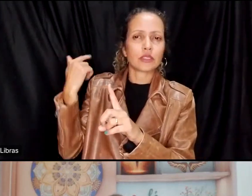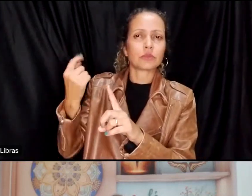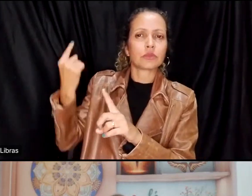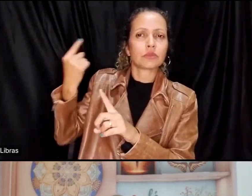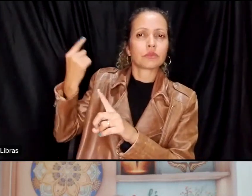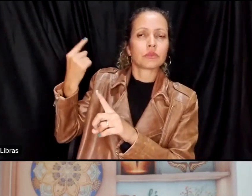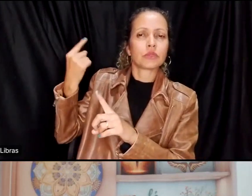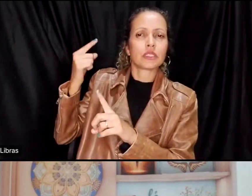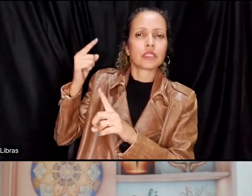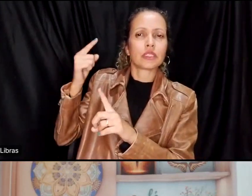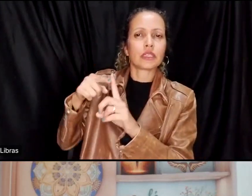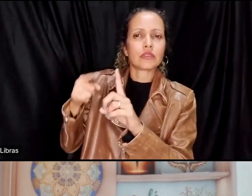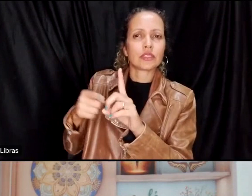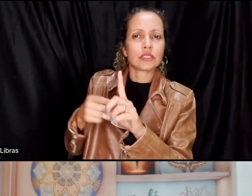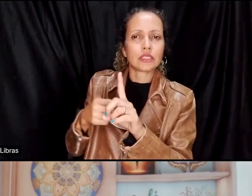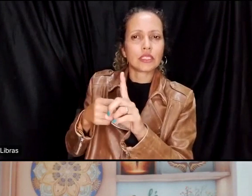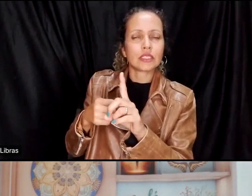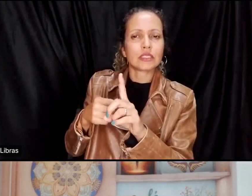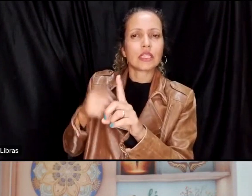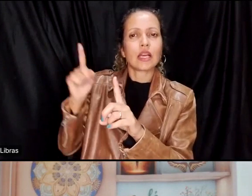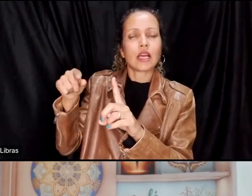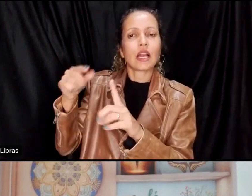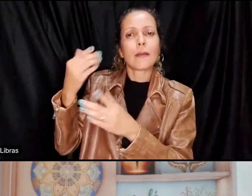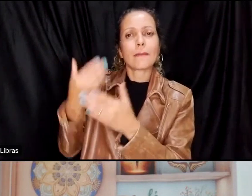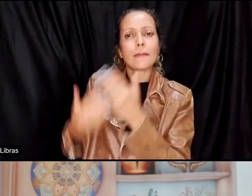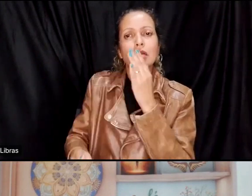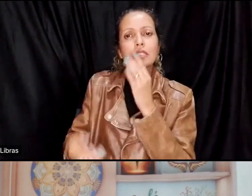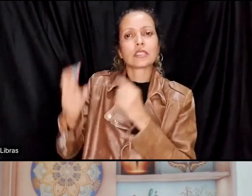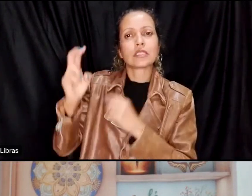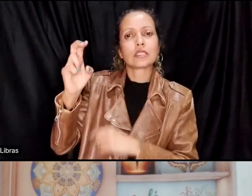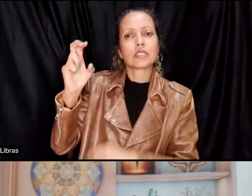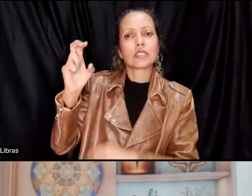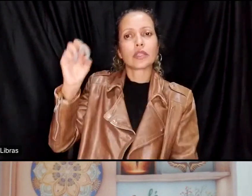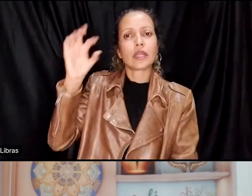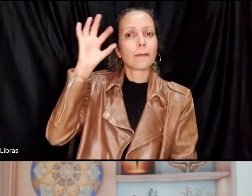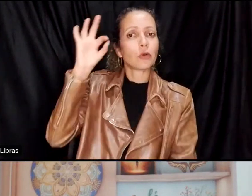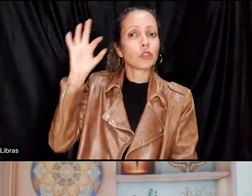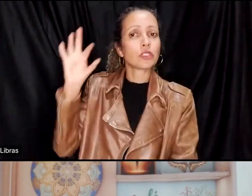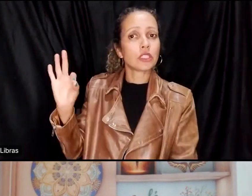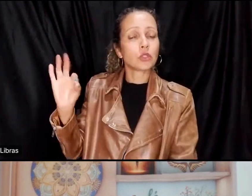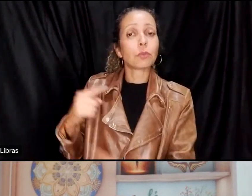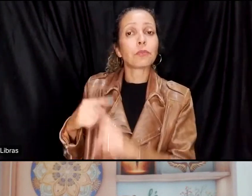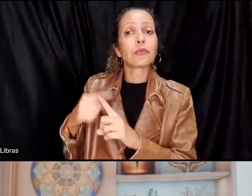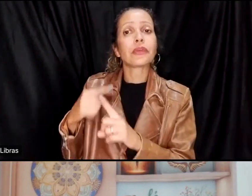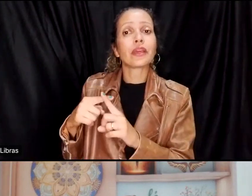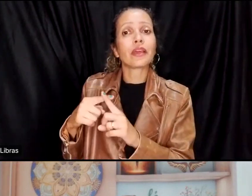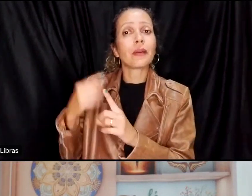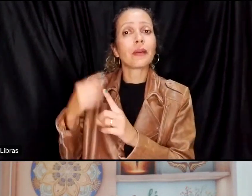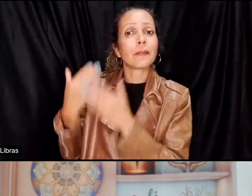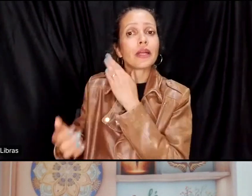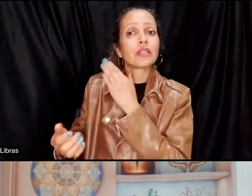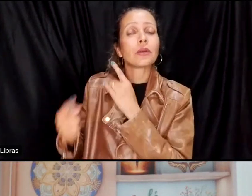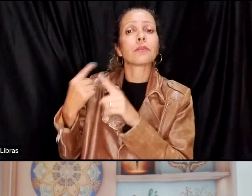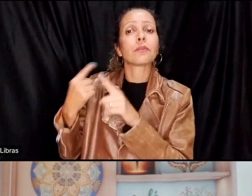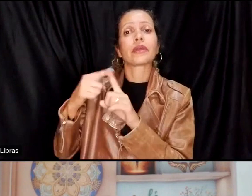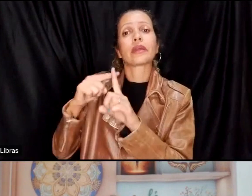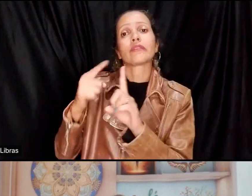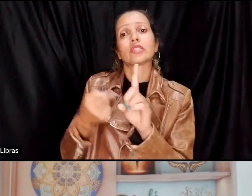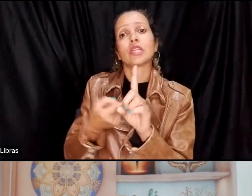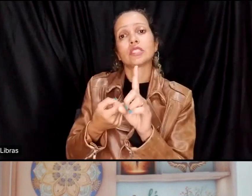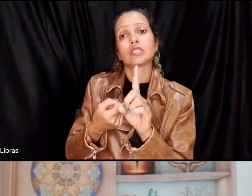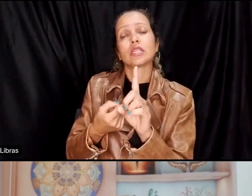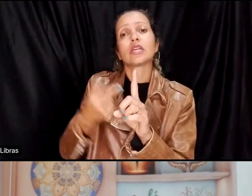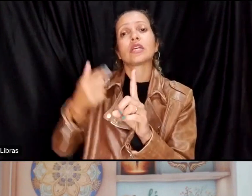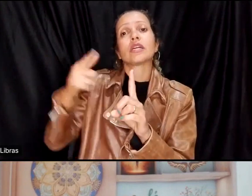ela perdeu 50% da audição porque ficou grávida e a segunda gravidez dela fez ela